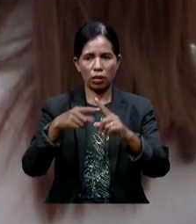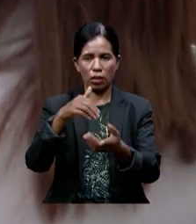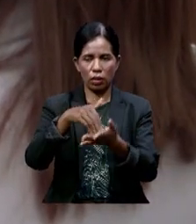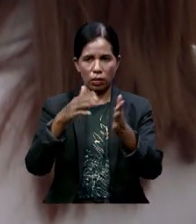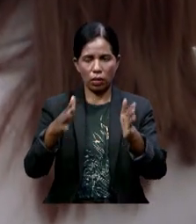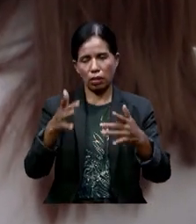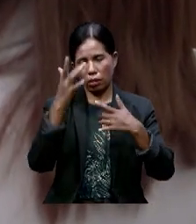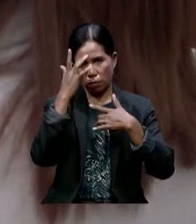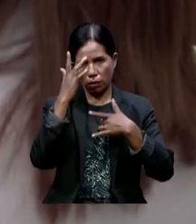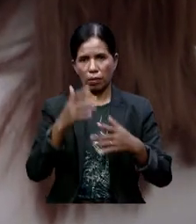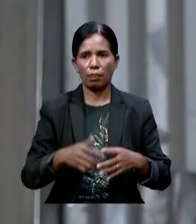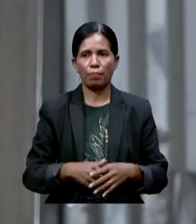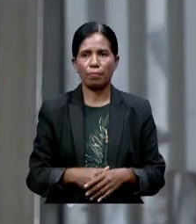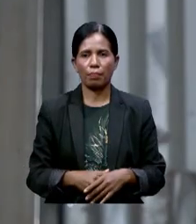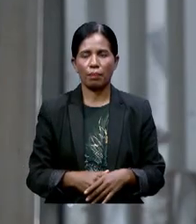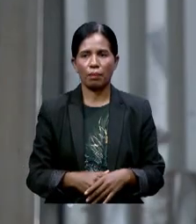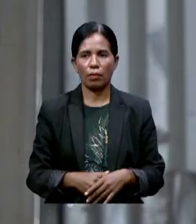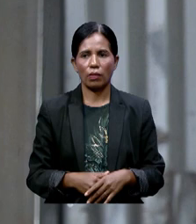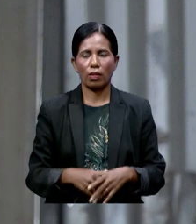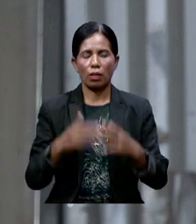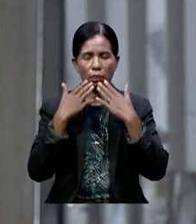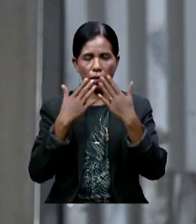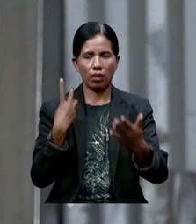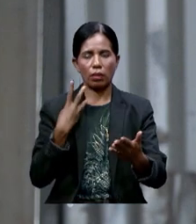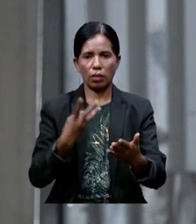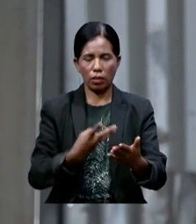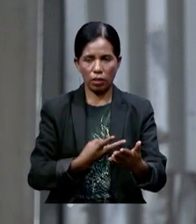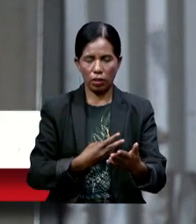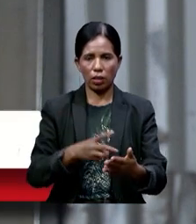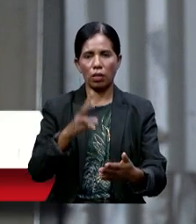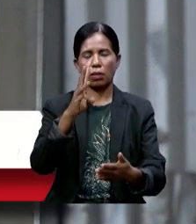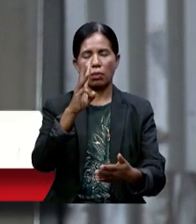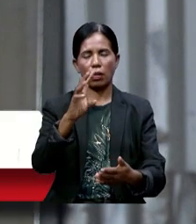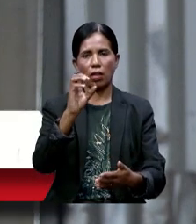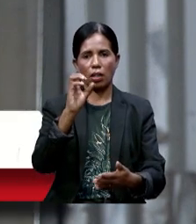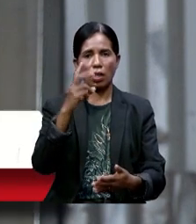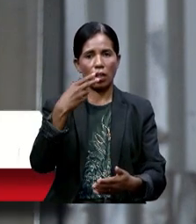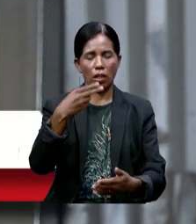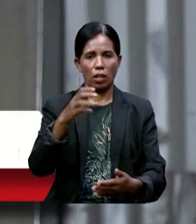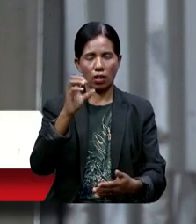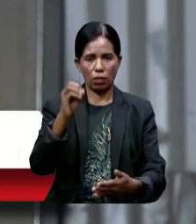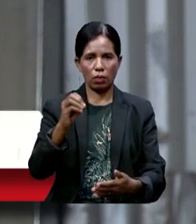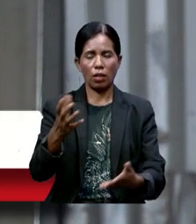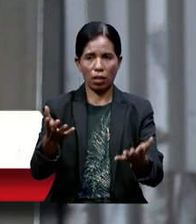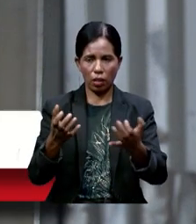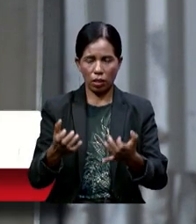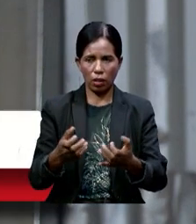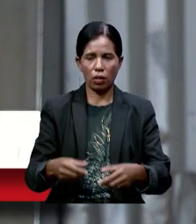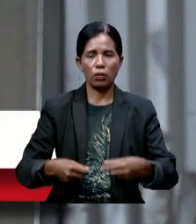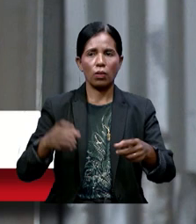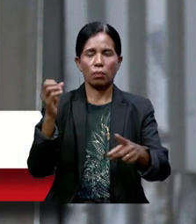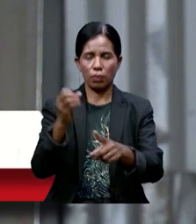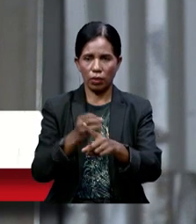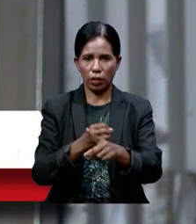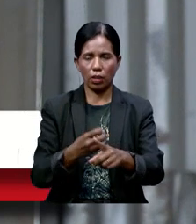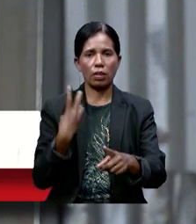hetang moras. Agradeço ba ia itena parceiro e hao de bem que ia boa vontade bele po oportunidade de ba